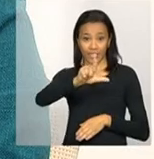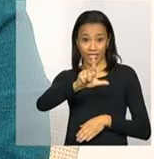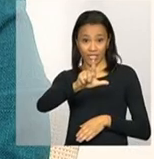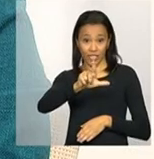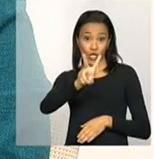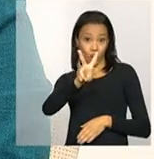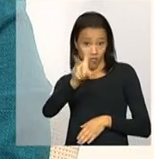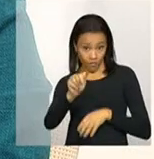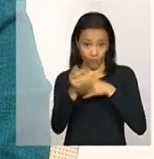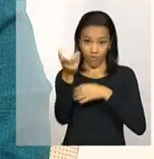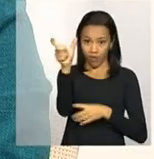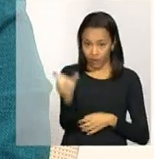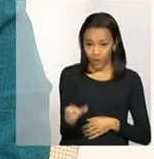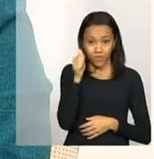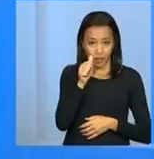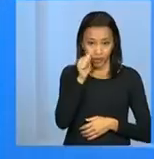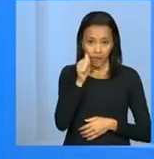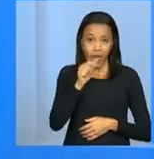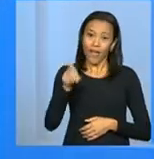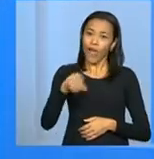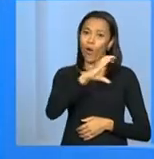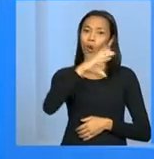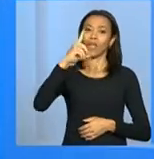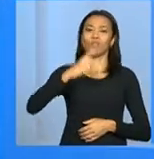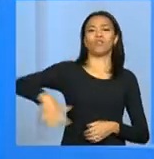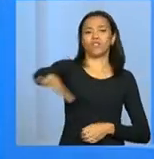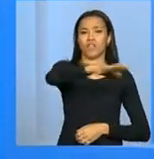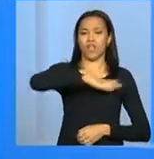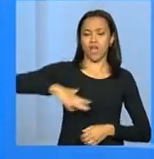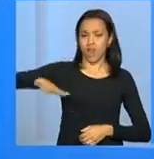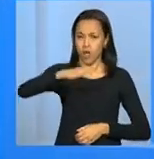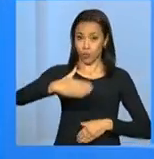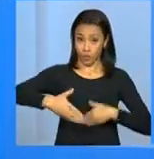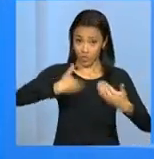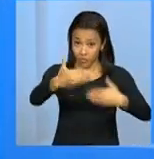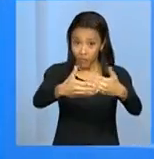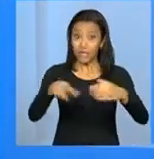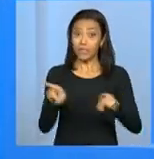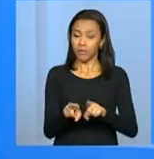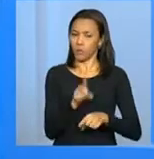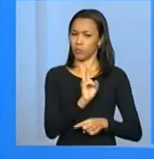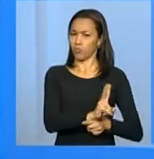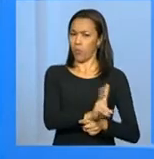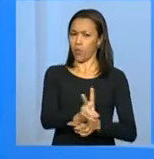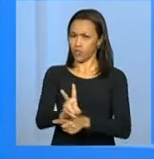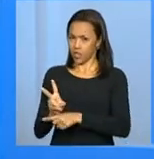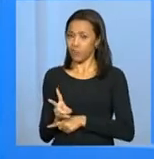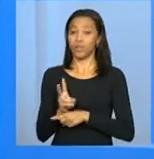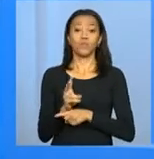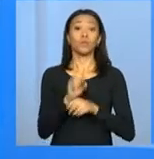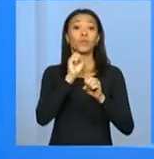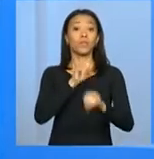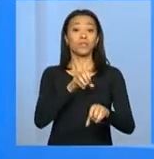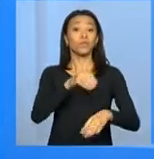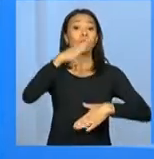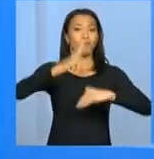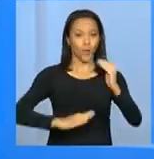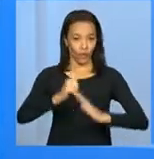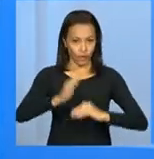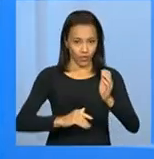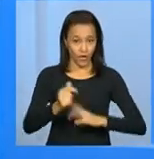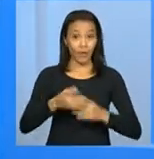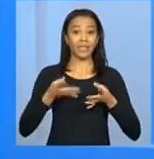Nilva Schireda, Coordenadora-Geral de Desenvolvimento e Monitoramento do Programa de Educação Profissional e Tecnológica do